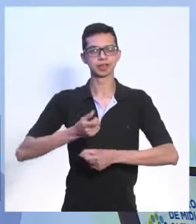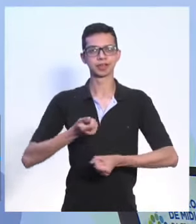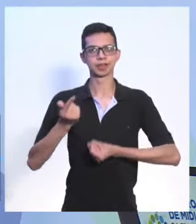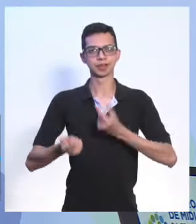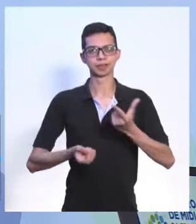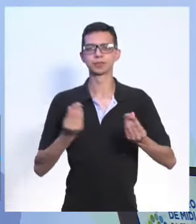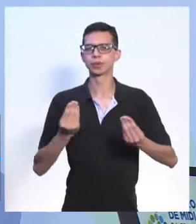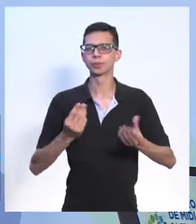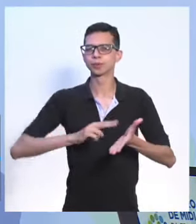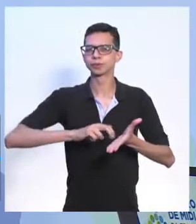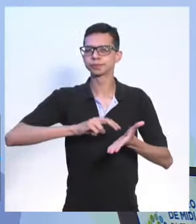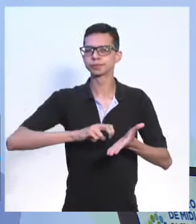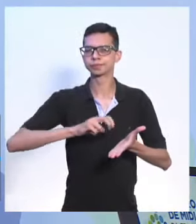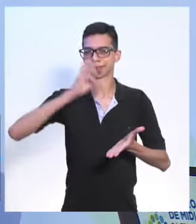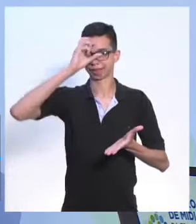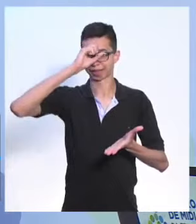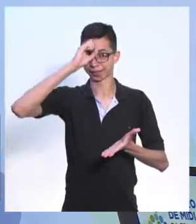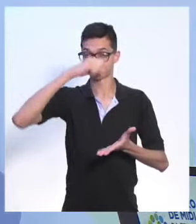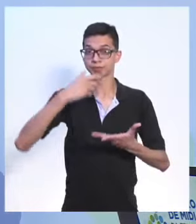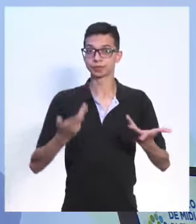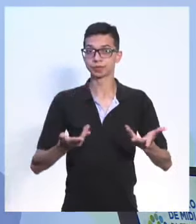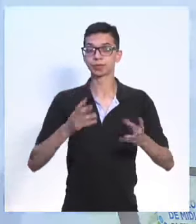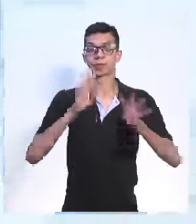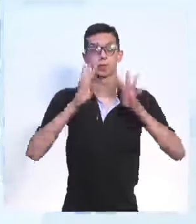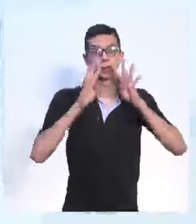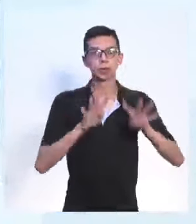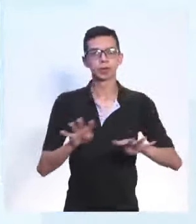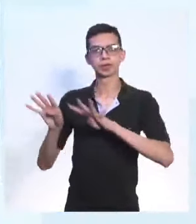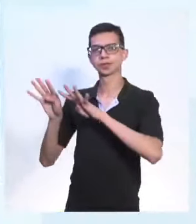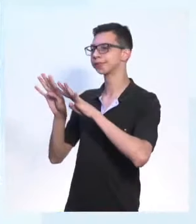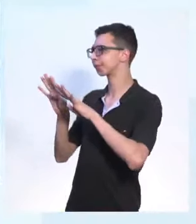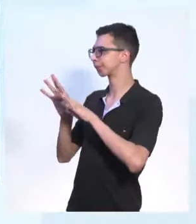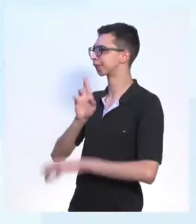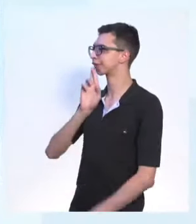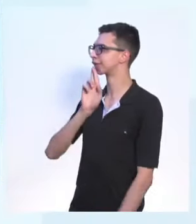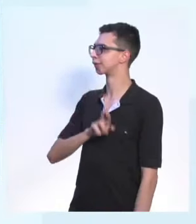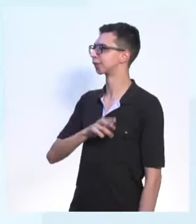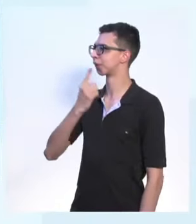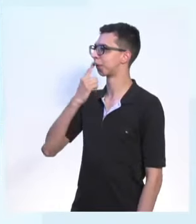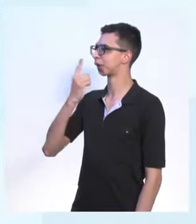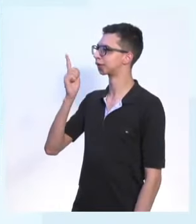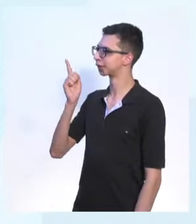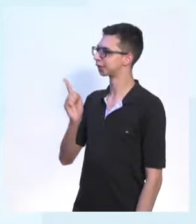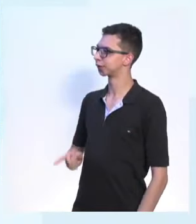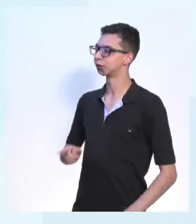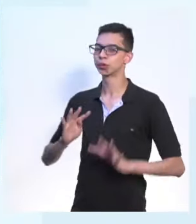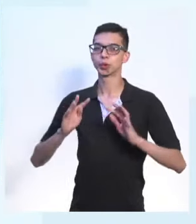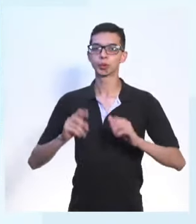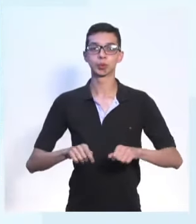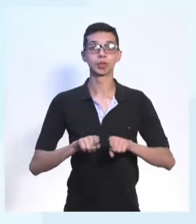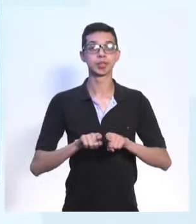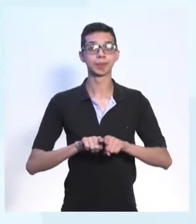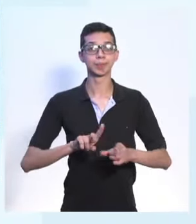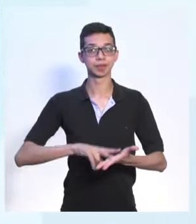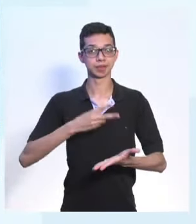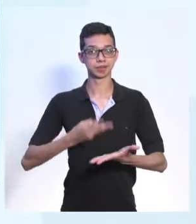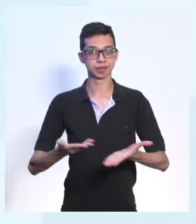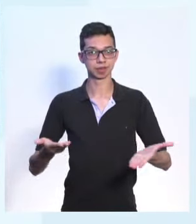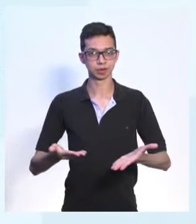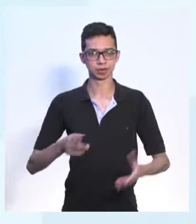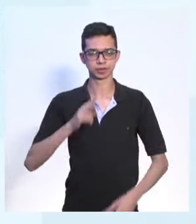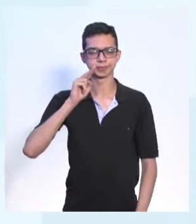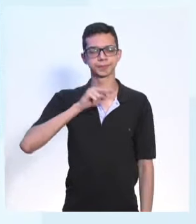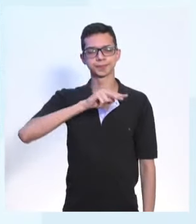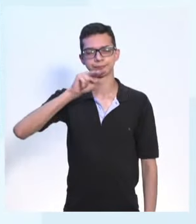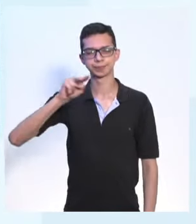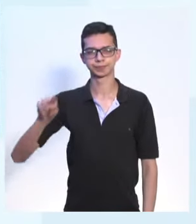mais vocabulário. Então, olhem lá para a tela e a gente vai ver aí a resposta com a leitura e a tradução nesse momento. Então, depletable.